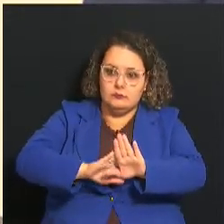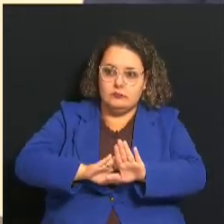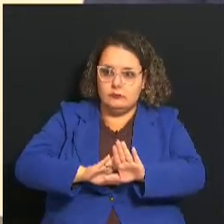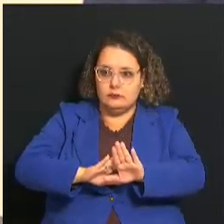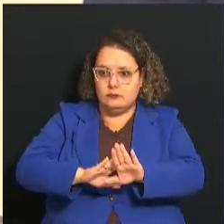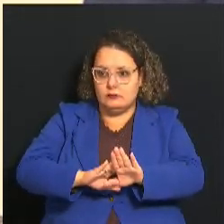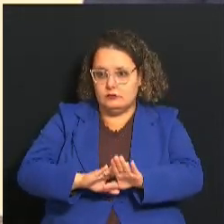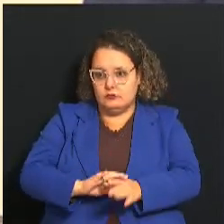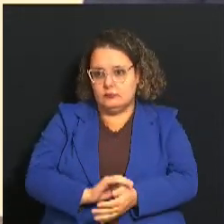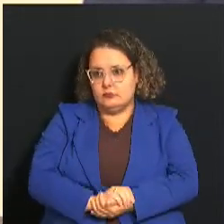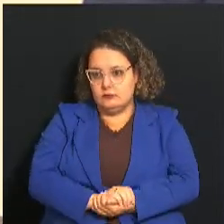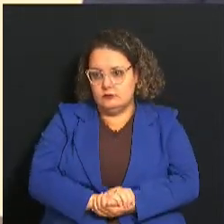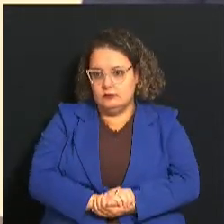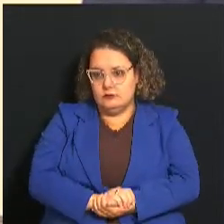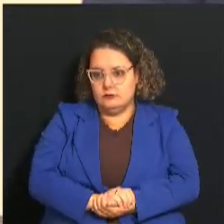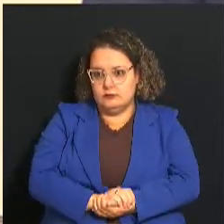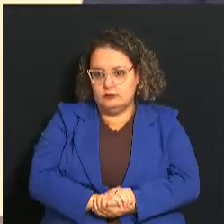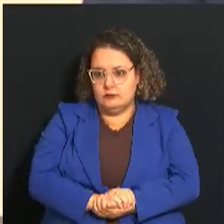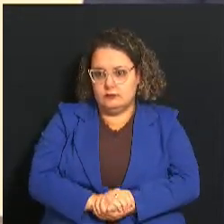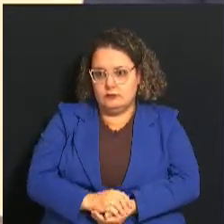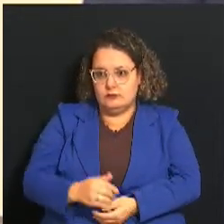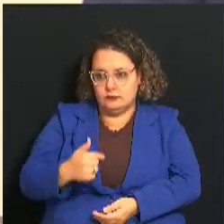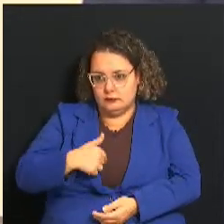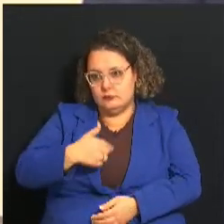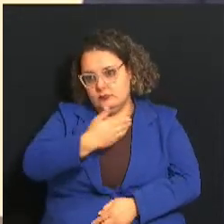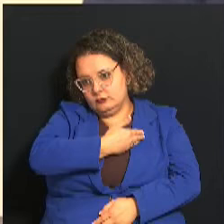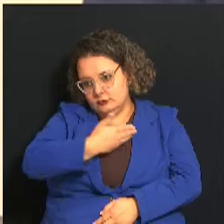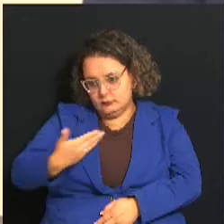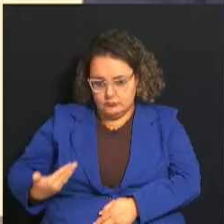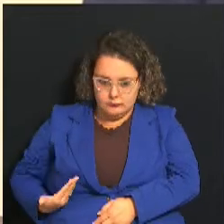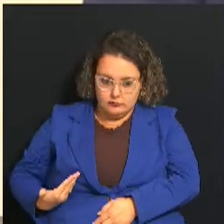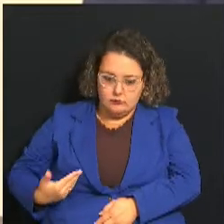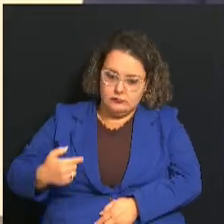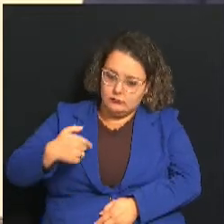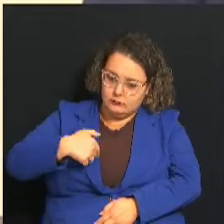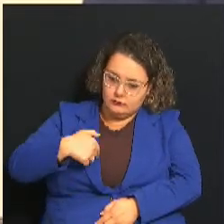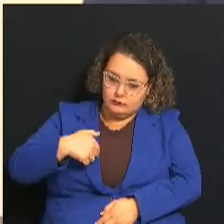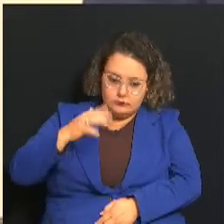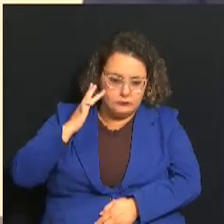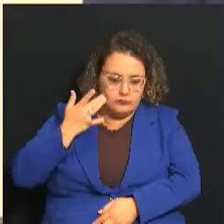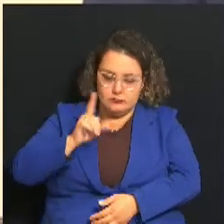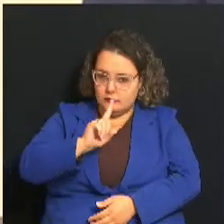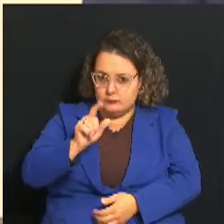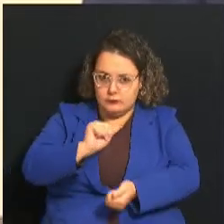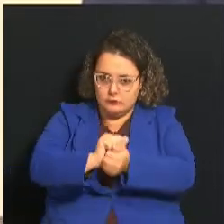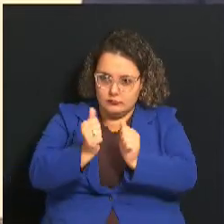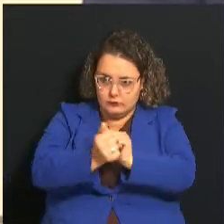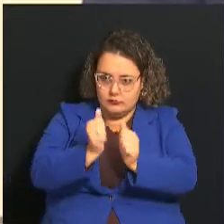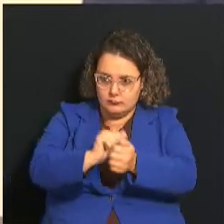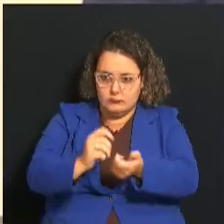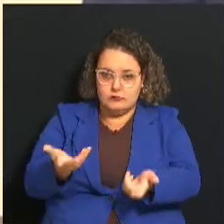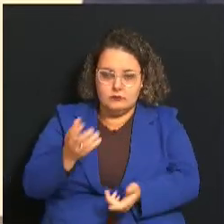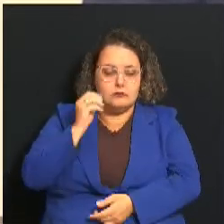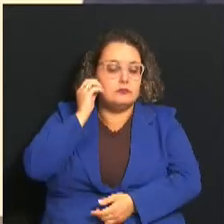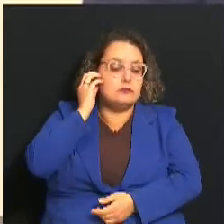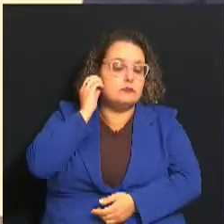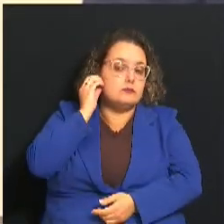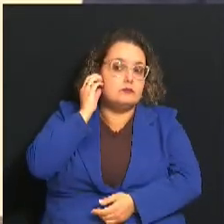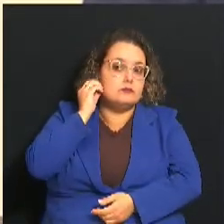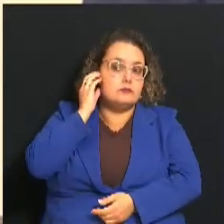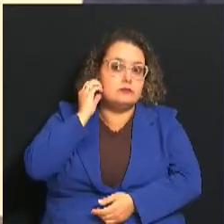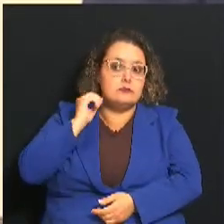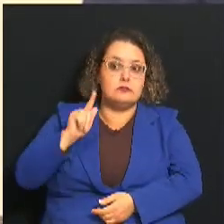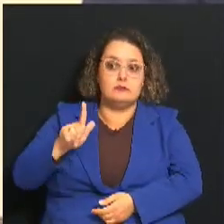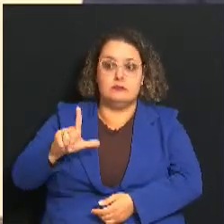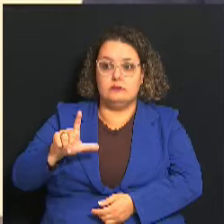que seja do governo, que a gente considere inadequada, né? O fato, e aí o Glauco coloca,